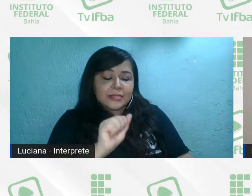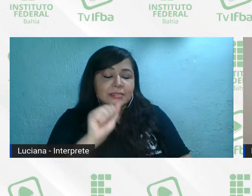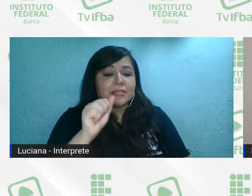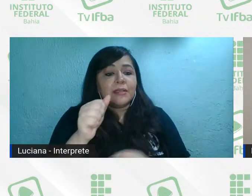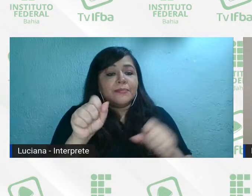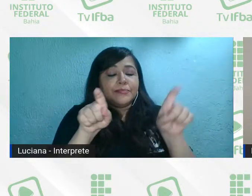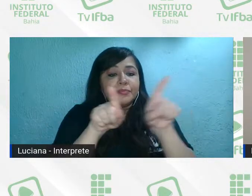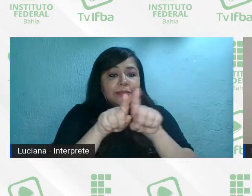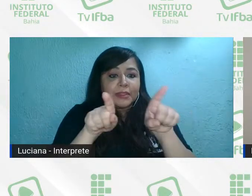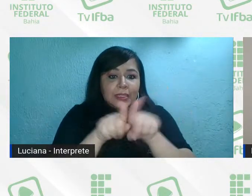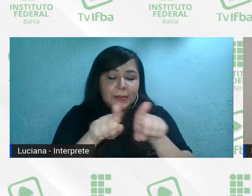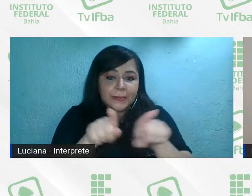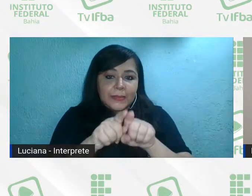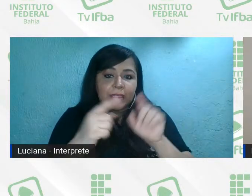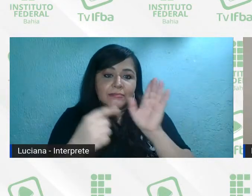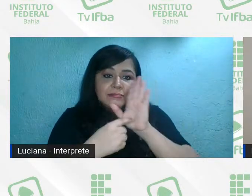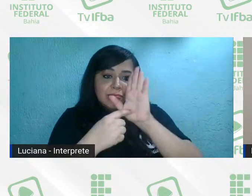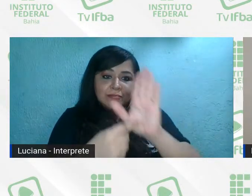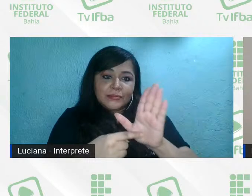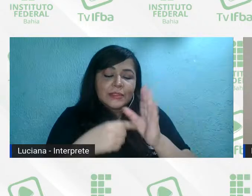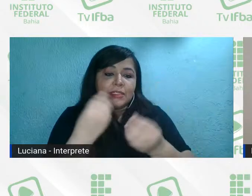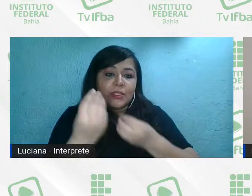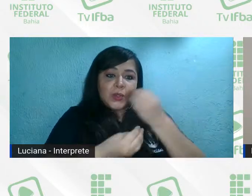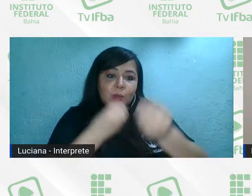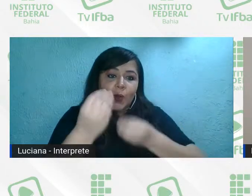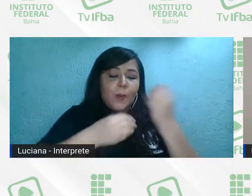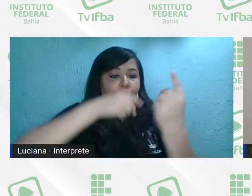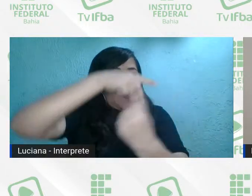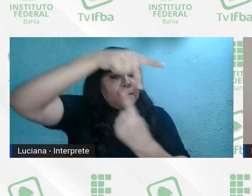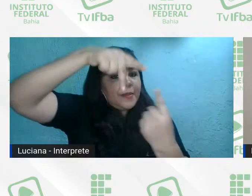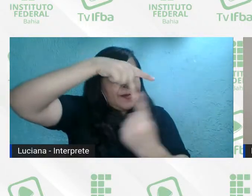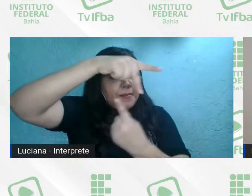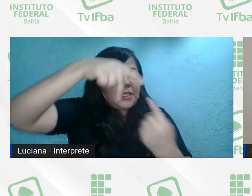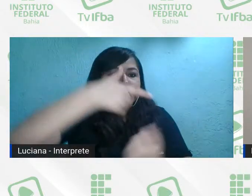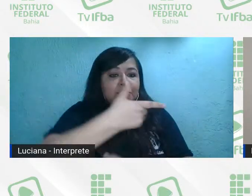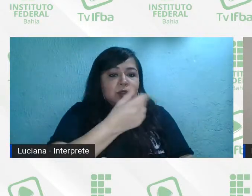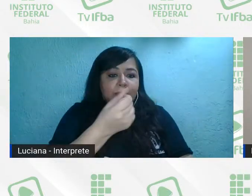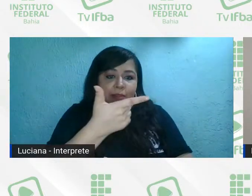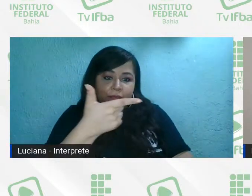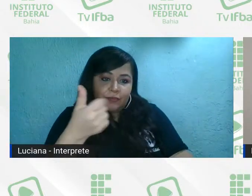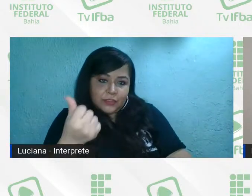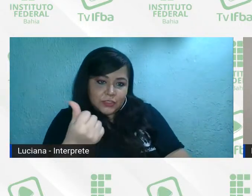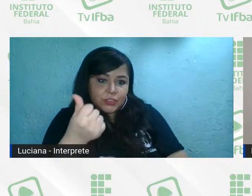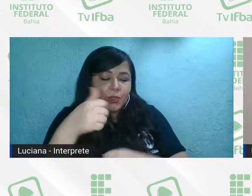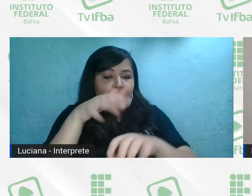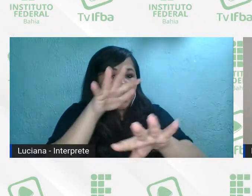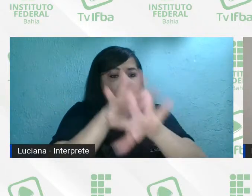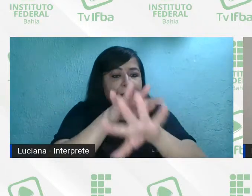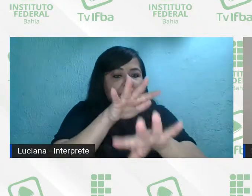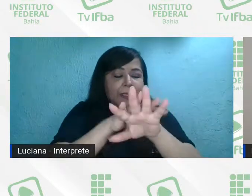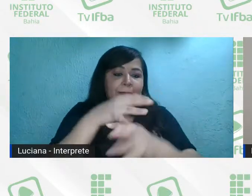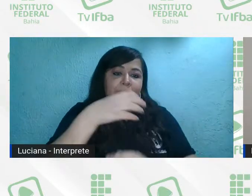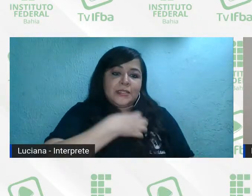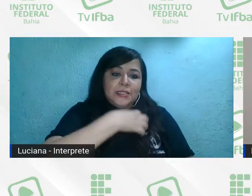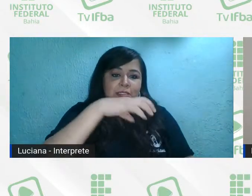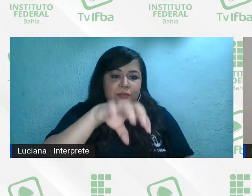Jornada PIBID 2021, do IFBA, da Matemática